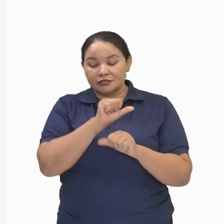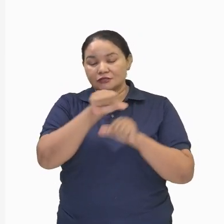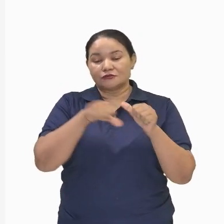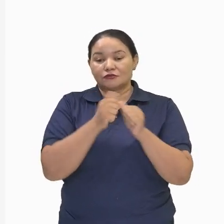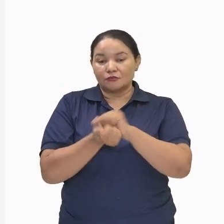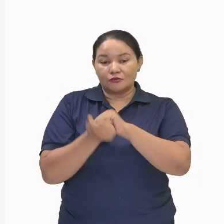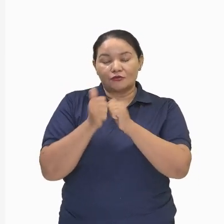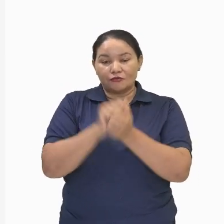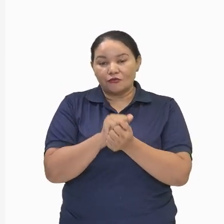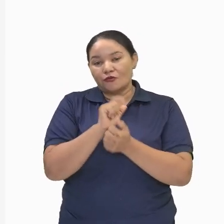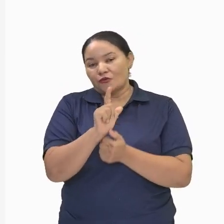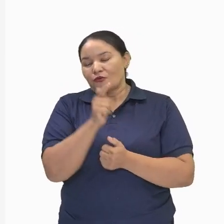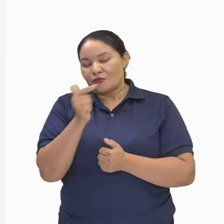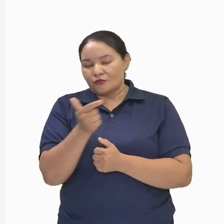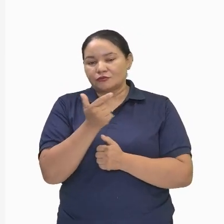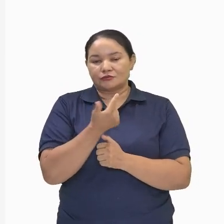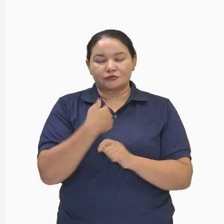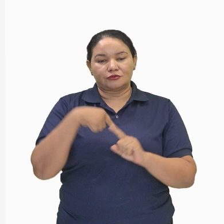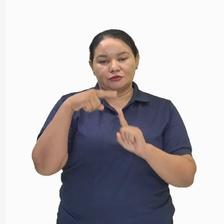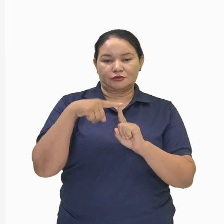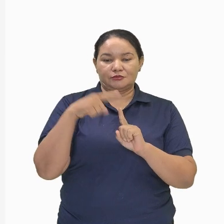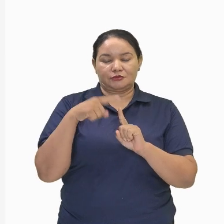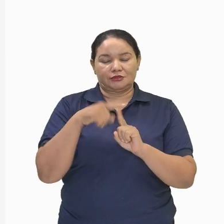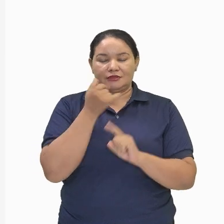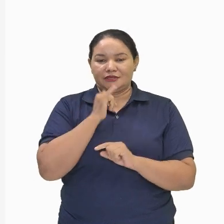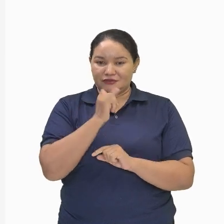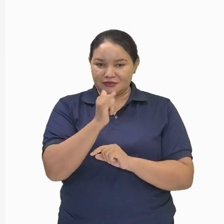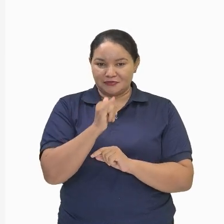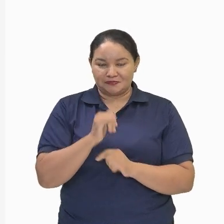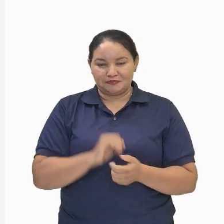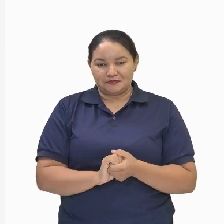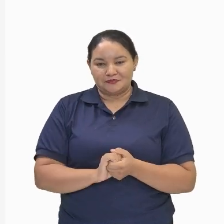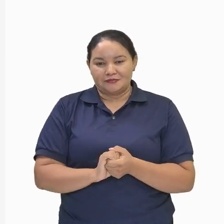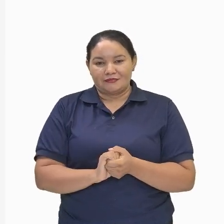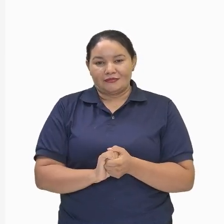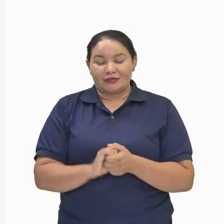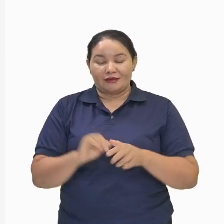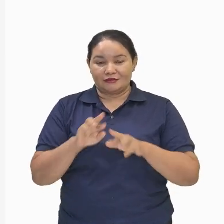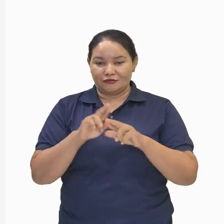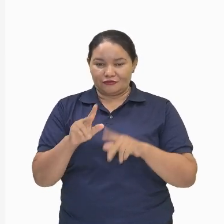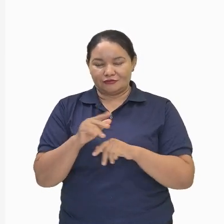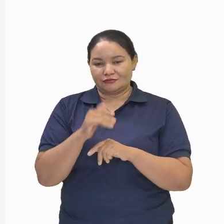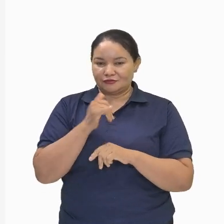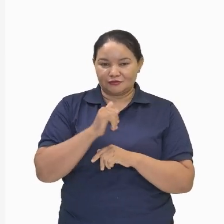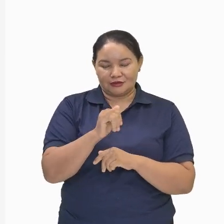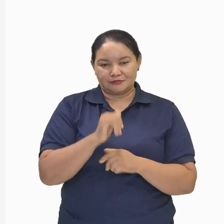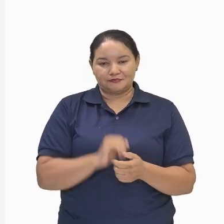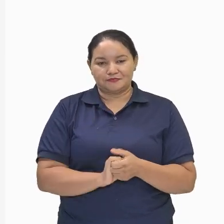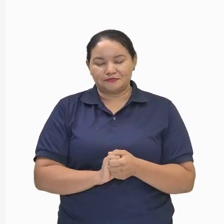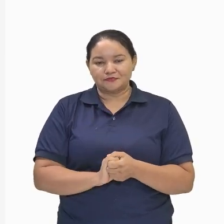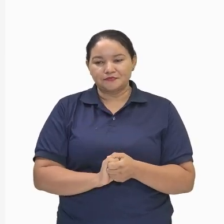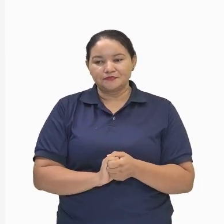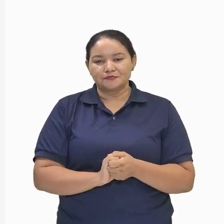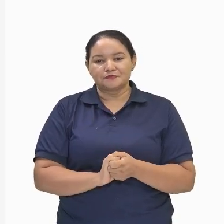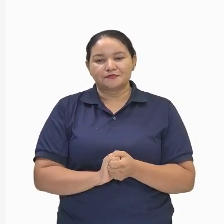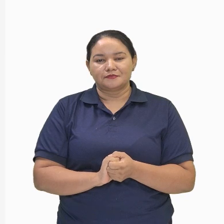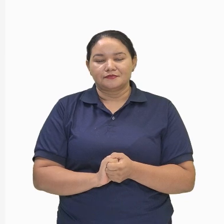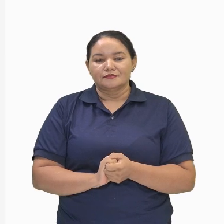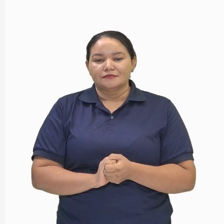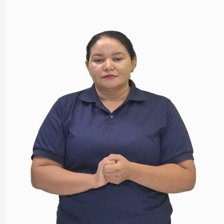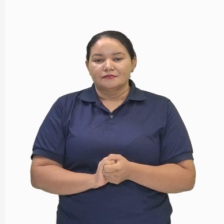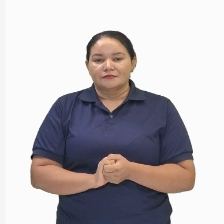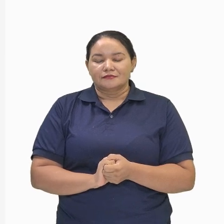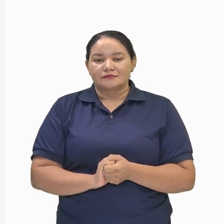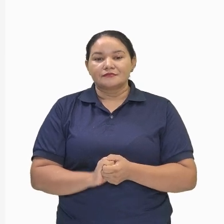em outras modalidades de energia, que não são elétricas, tá? Muito bem.